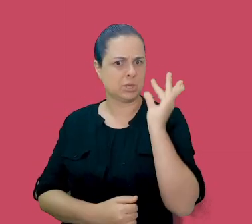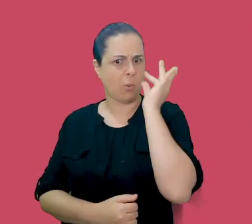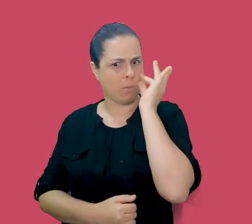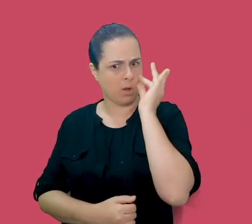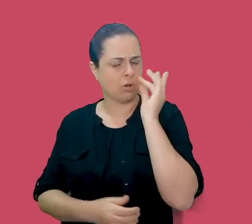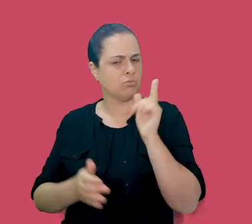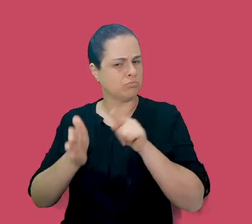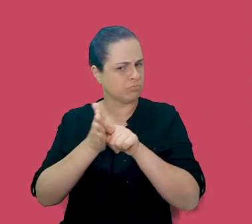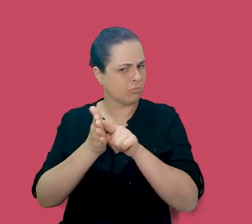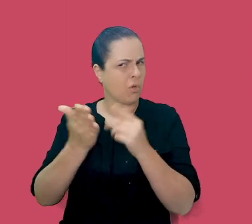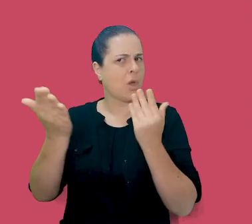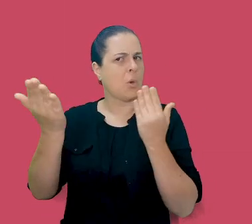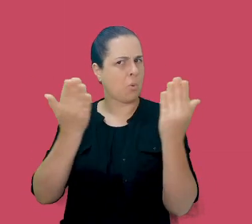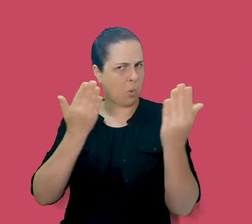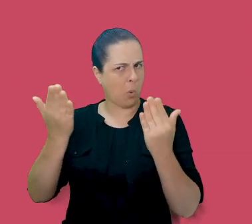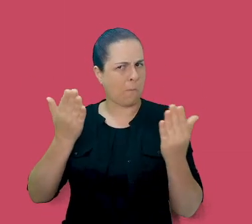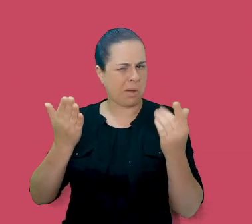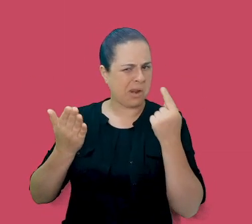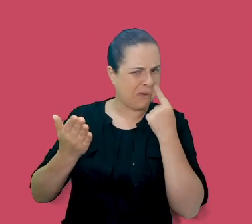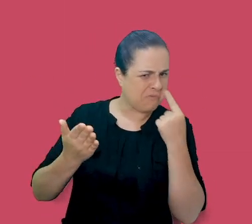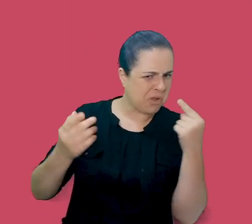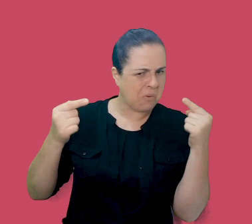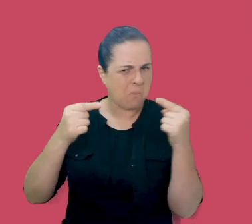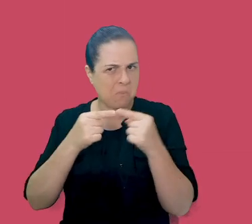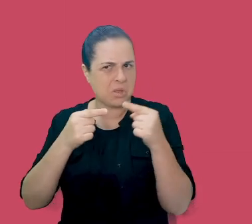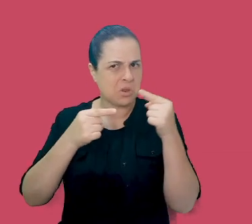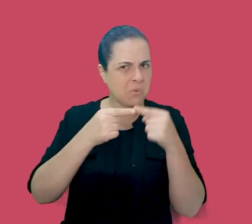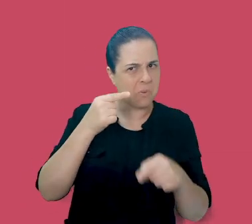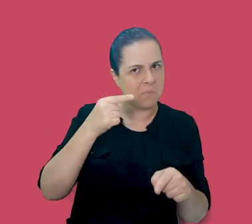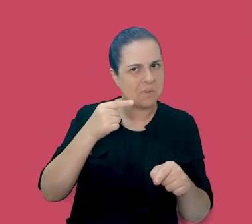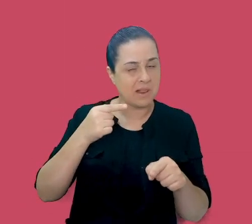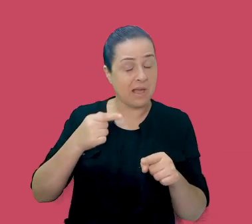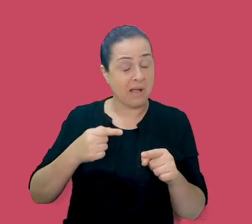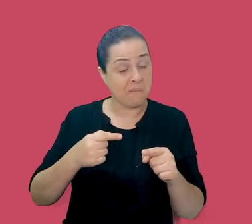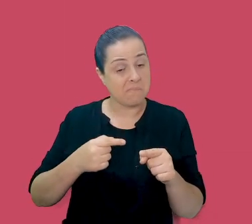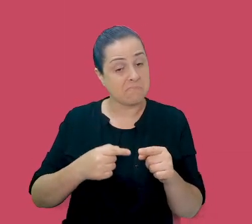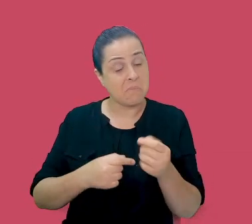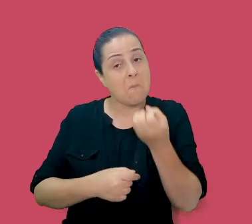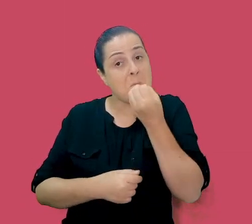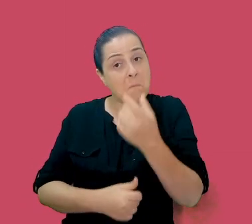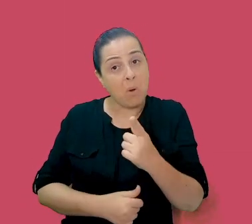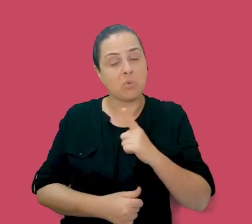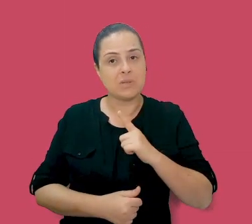com coisas especialistas para a gente poder ter coisas boas. Mas ele é